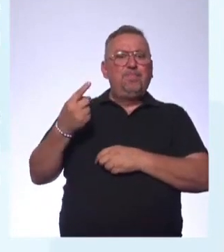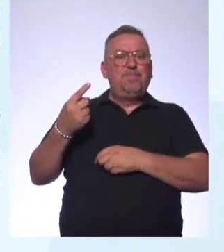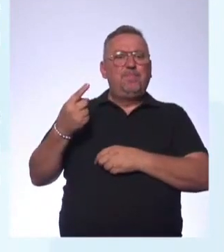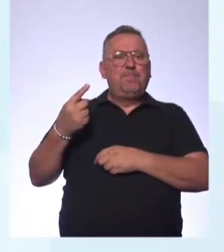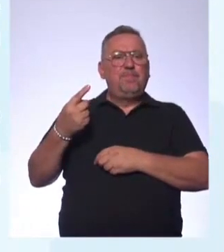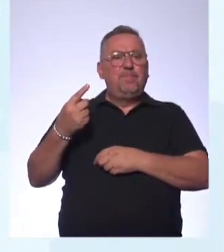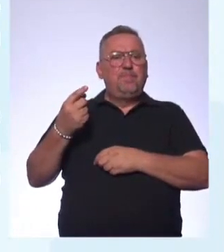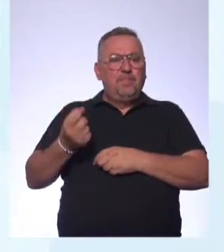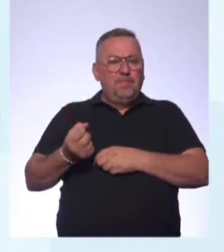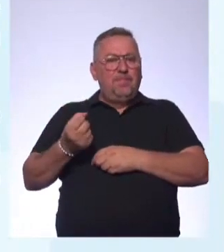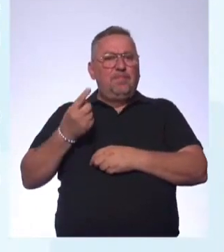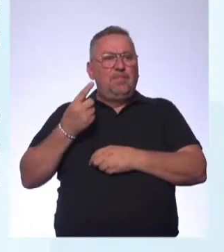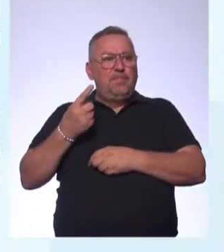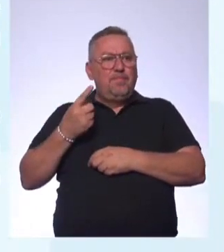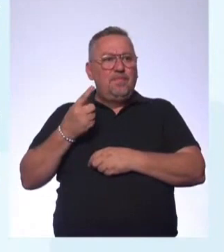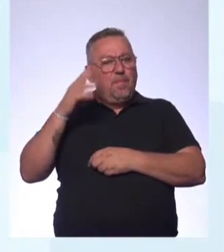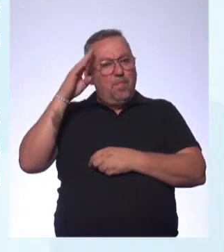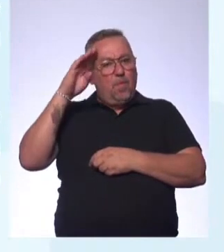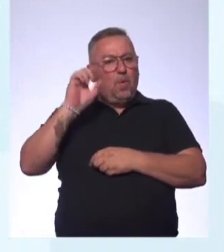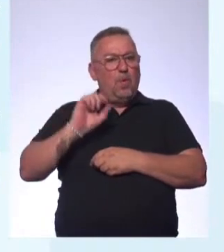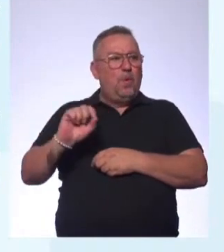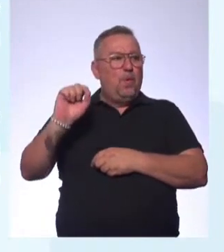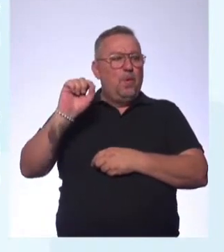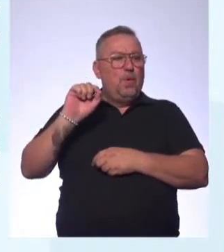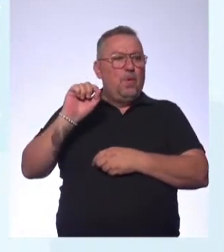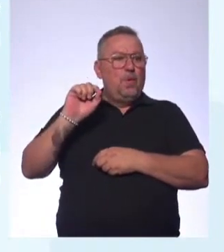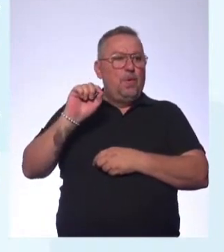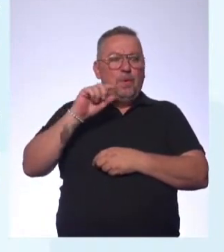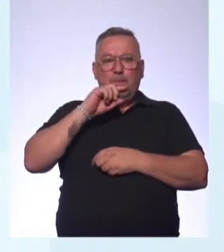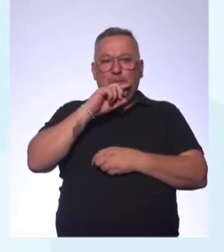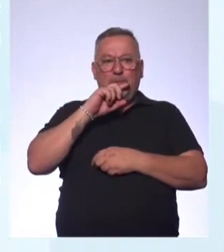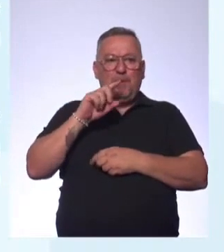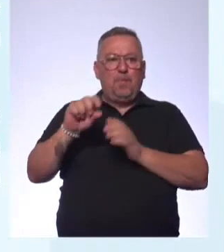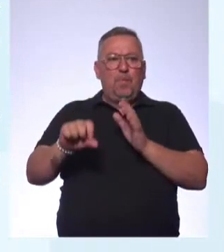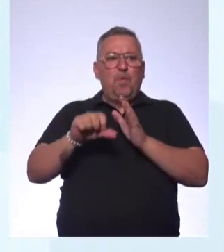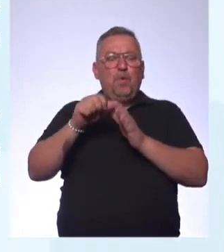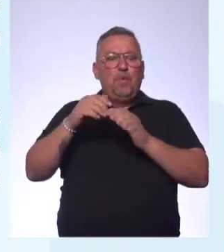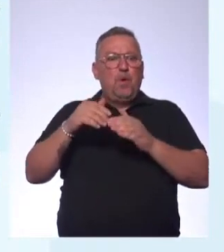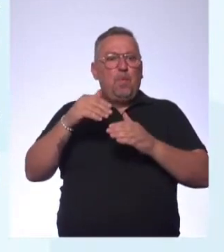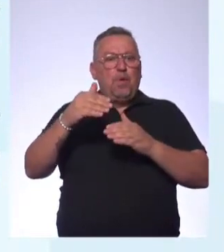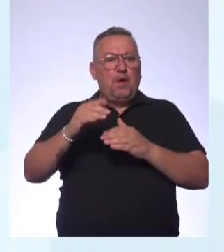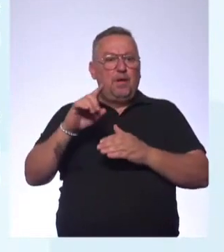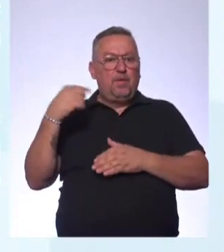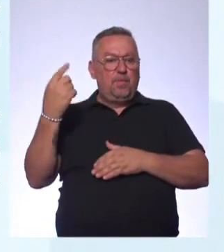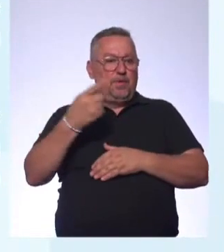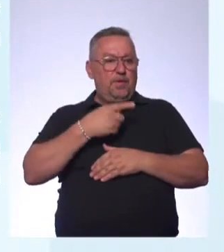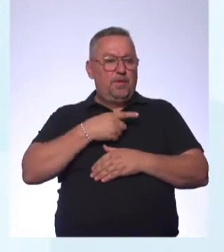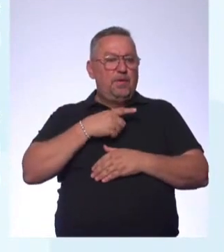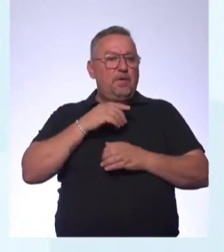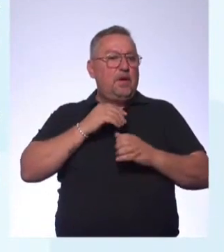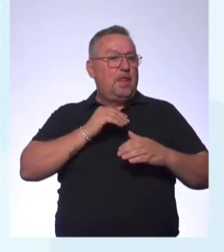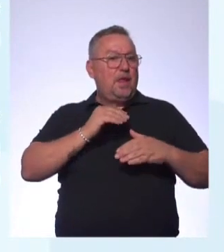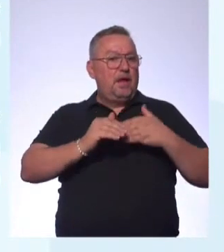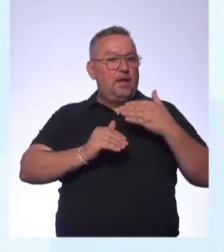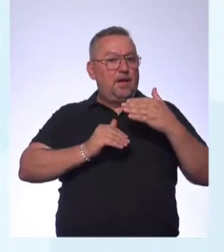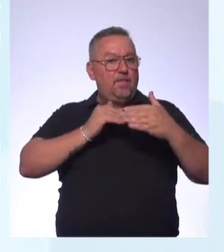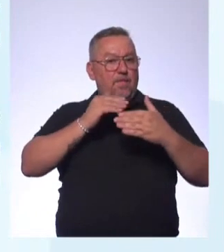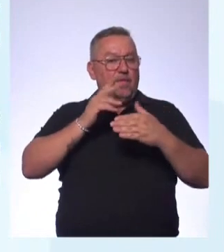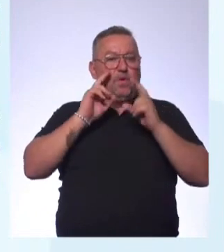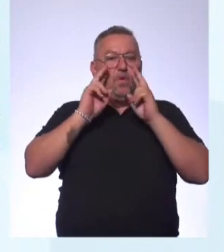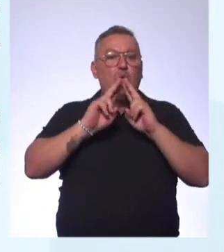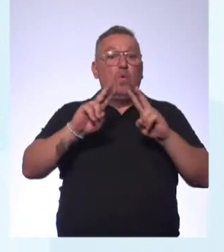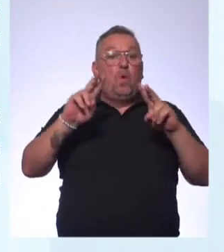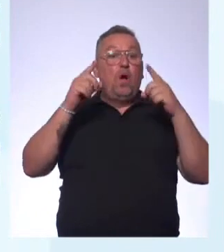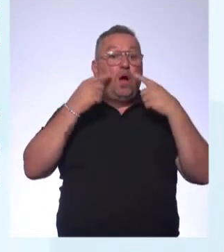o estranhamento é um princípio, é um primeiro passo para a gente ir desenvolvendo um olhar